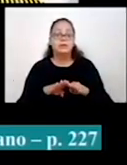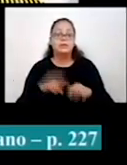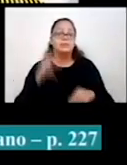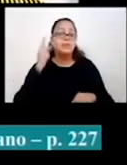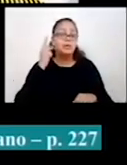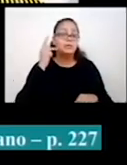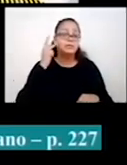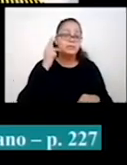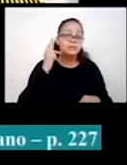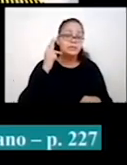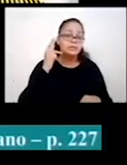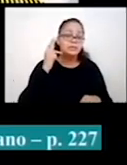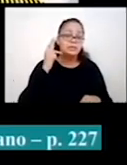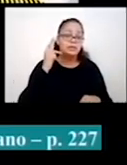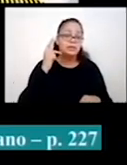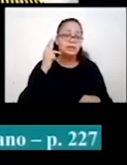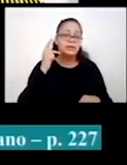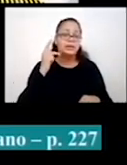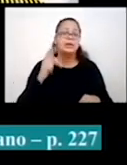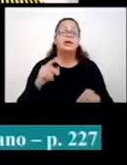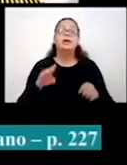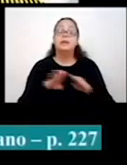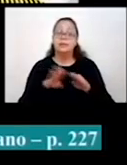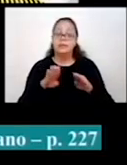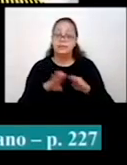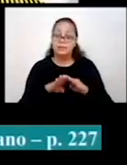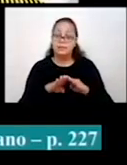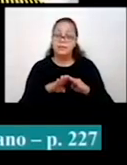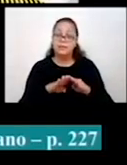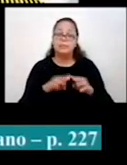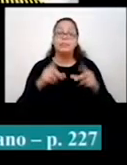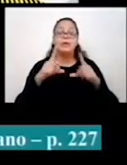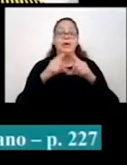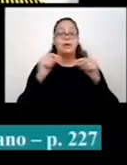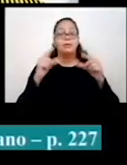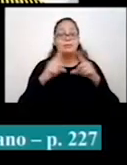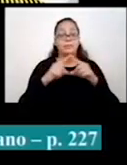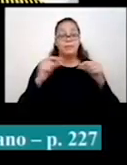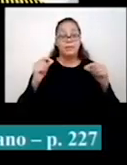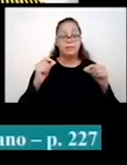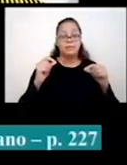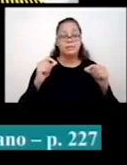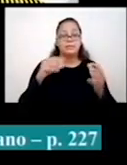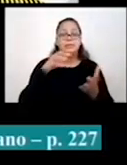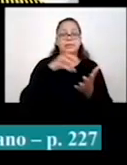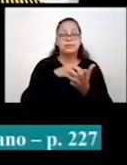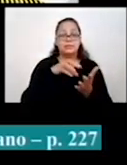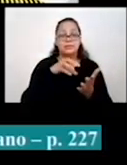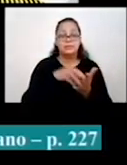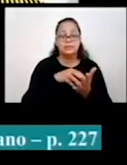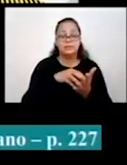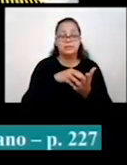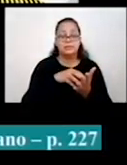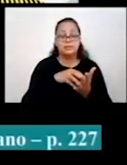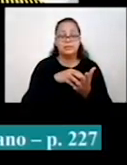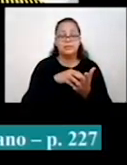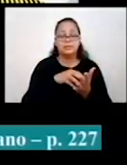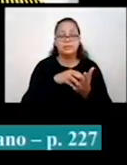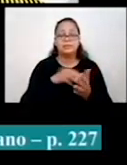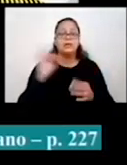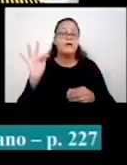no Ceará. E cidades com função administrativa, como Brasília, né, que centraliza aí os principais órgãos da